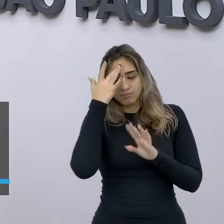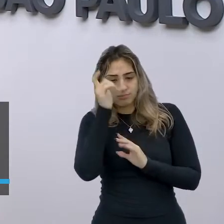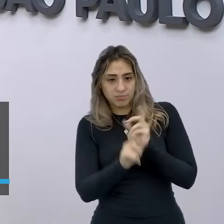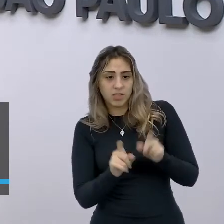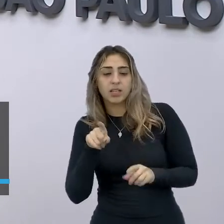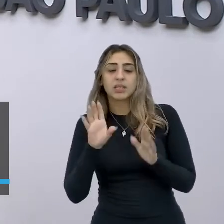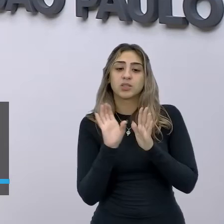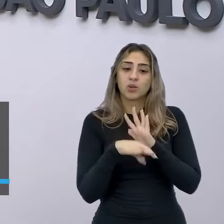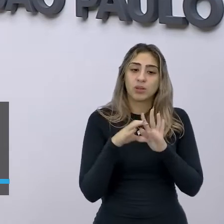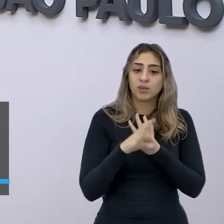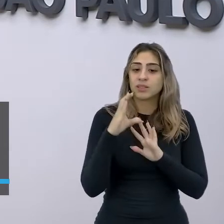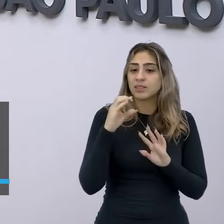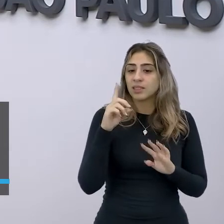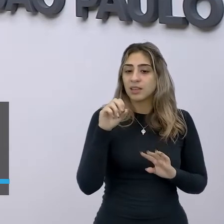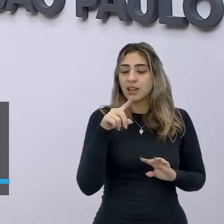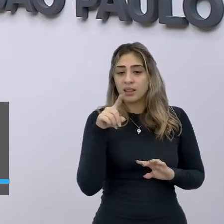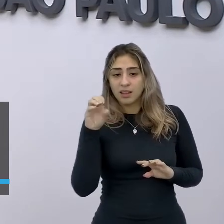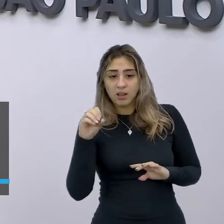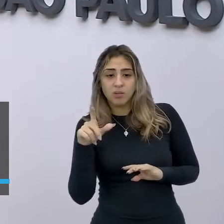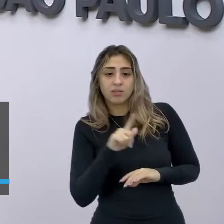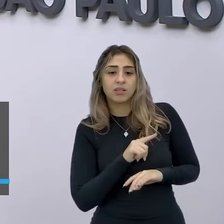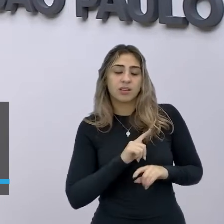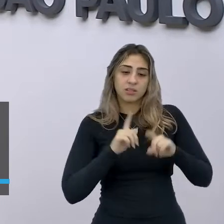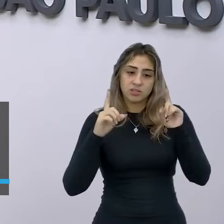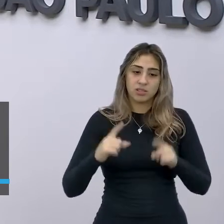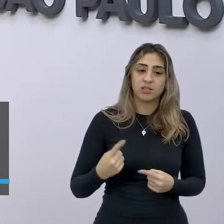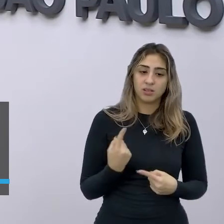é esse conceito do cidadão que tem